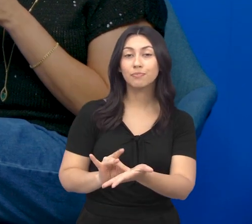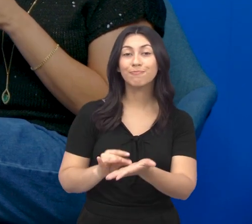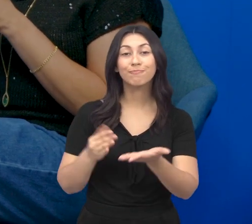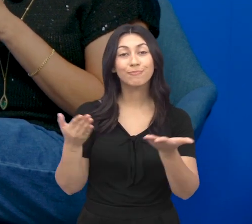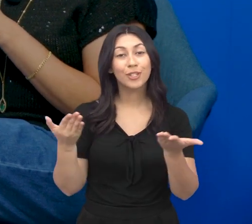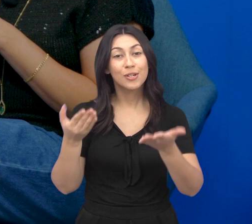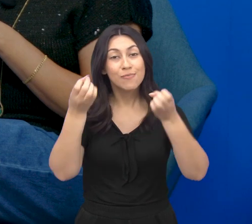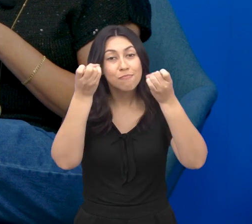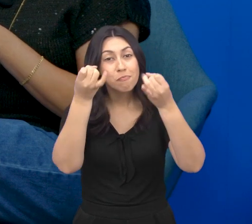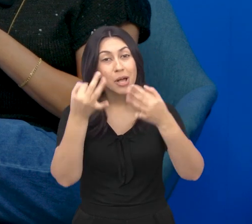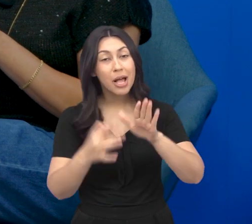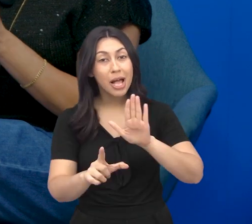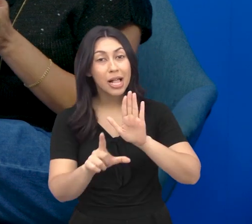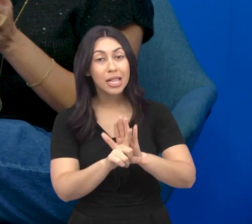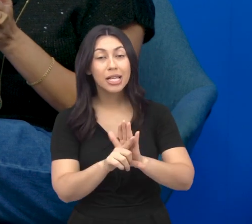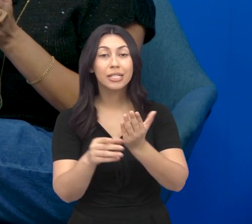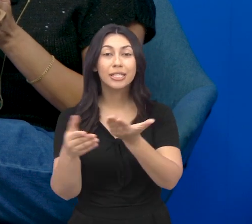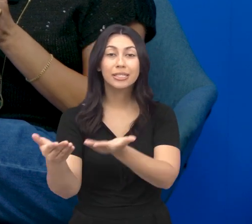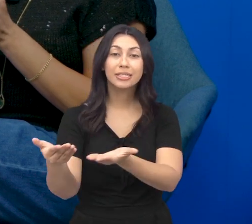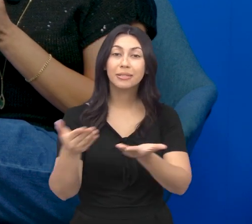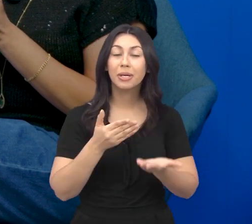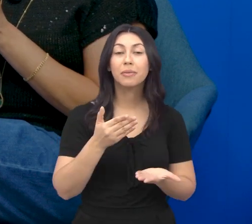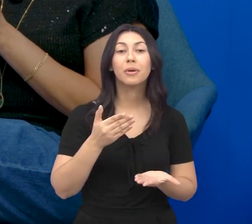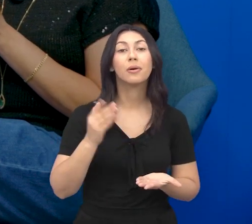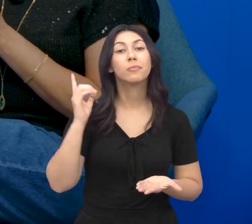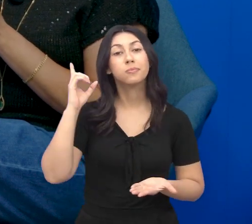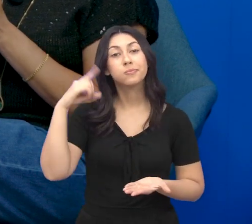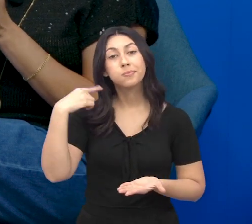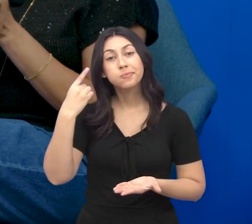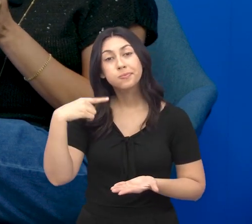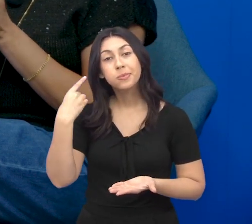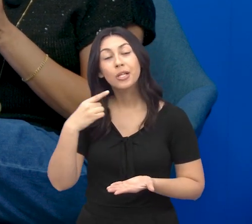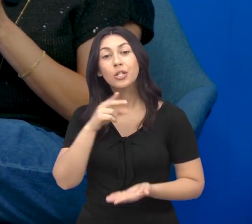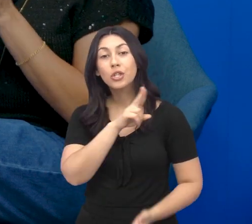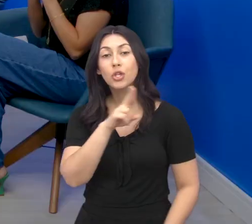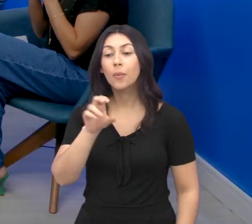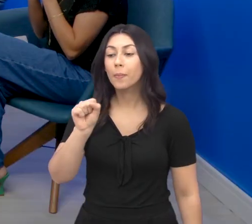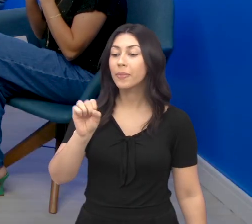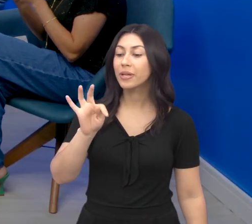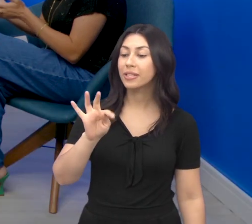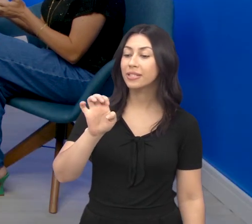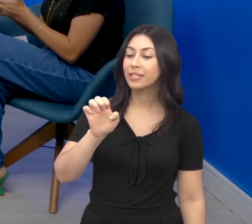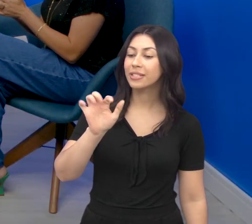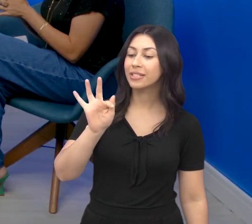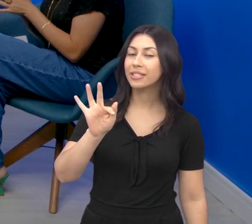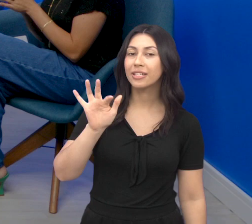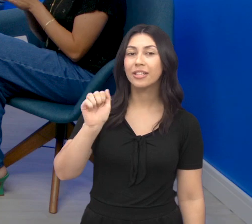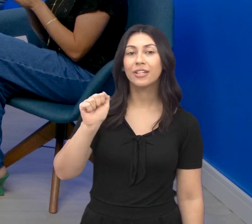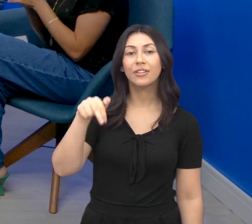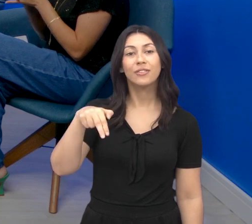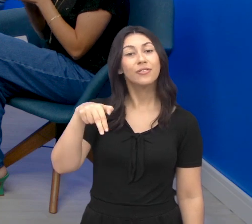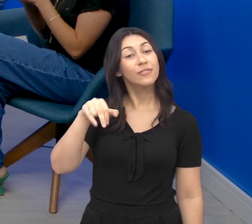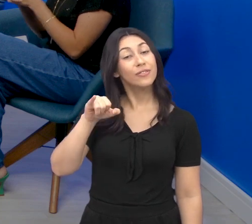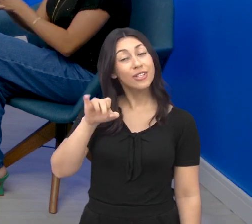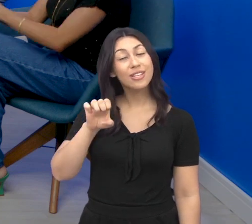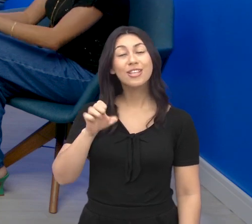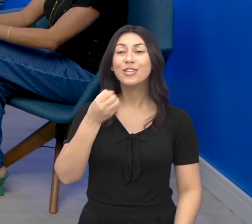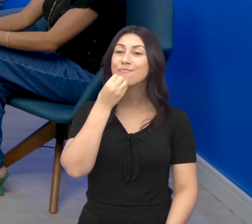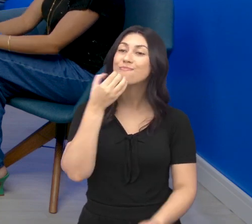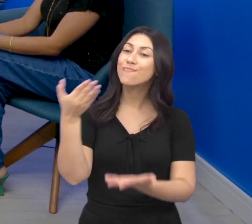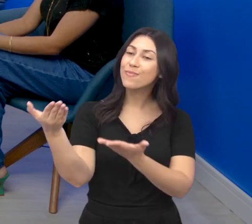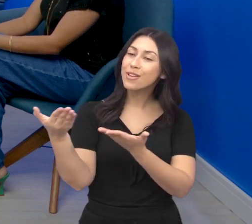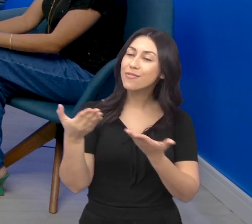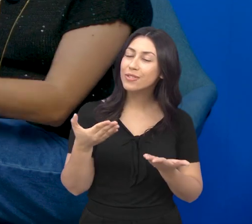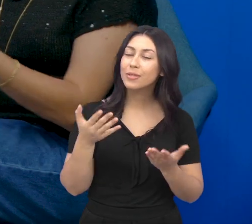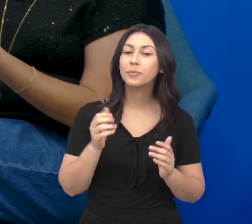Lei Anticorrupção, nós recebemos a advogada Stephanie Ramos. Seja muito bem-vinda, é um prazer te receber